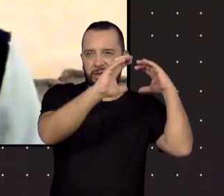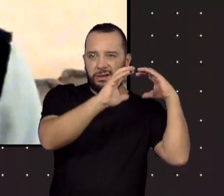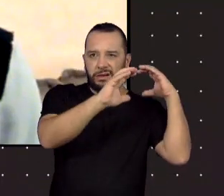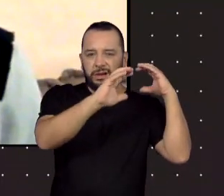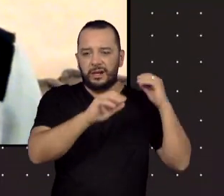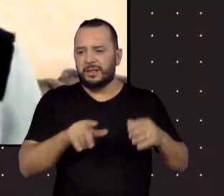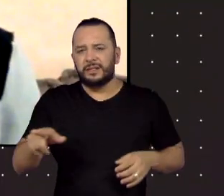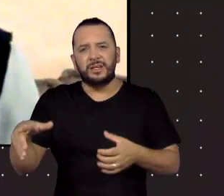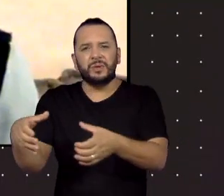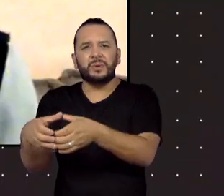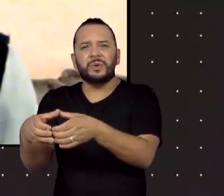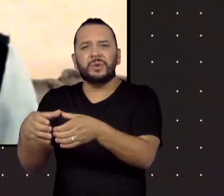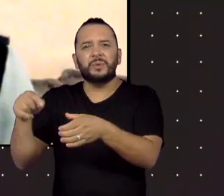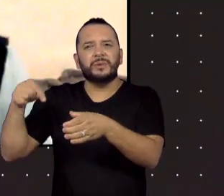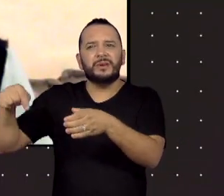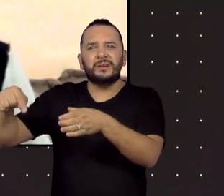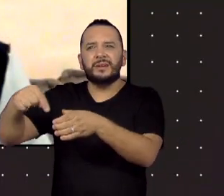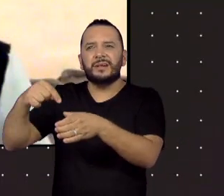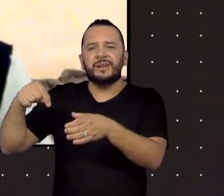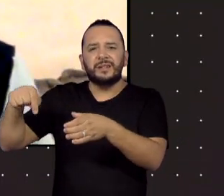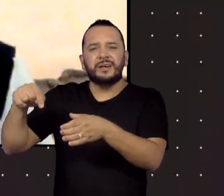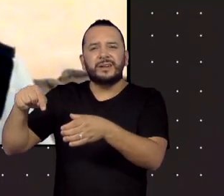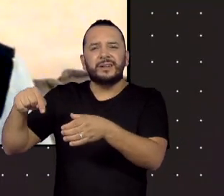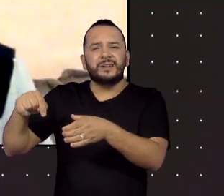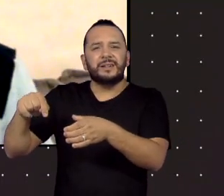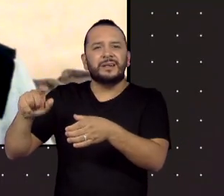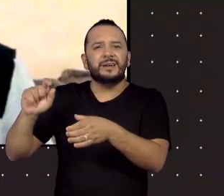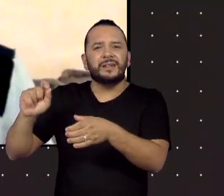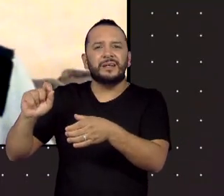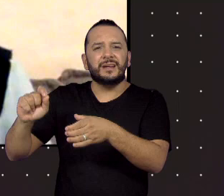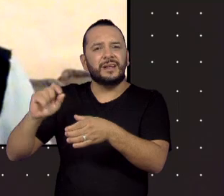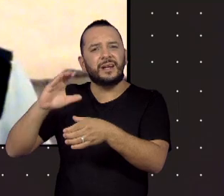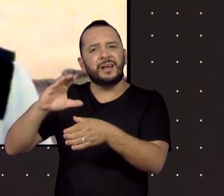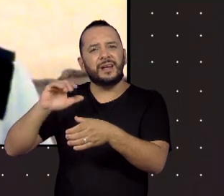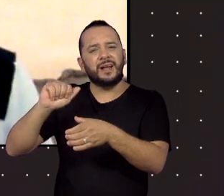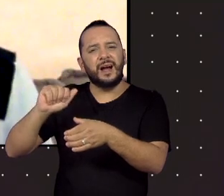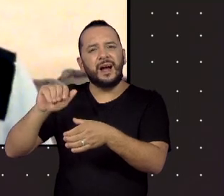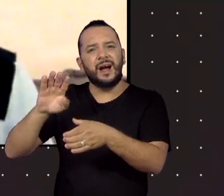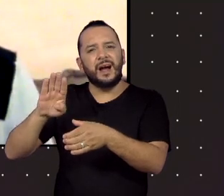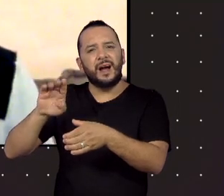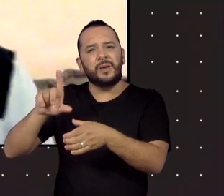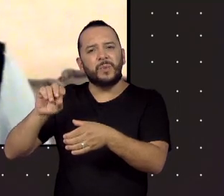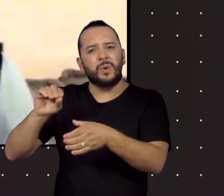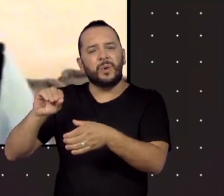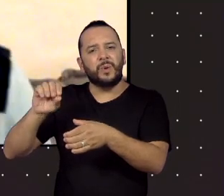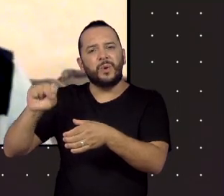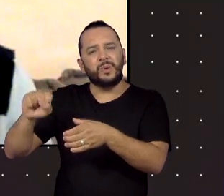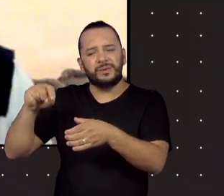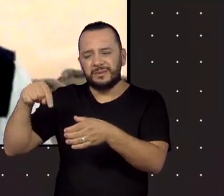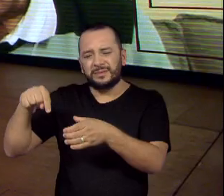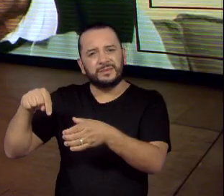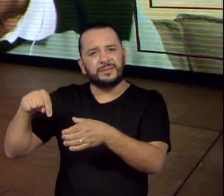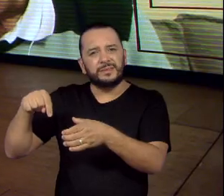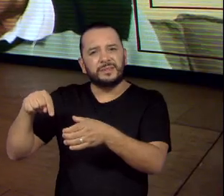grupo de caboclos desarmados,